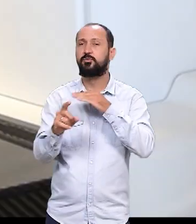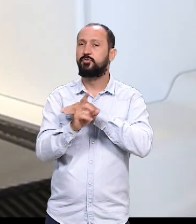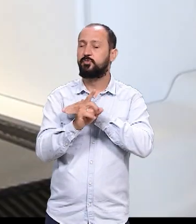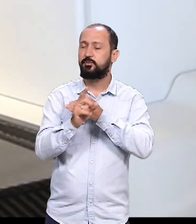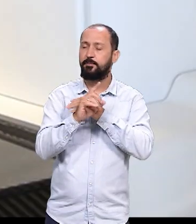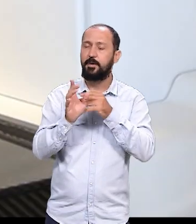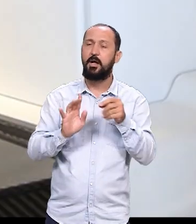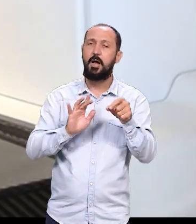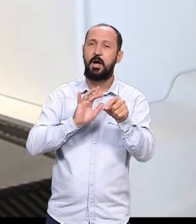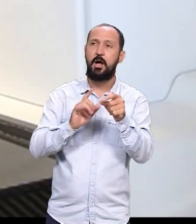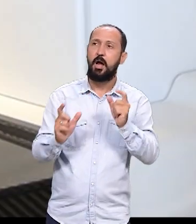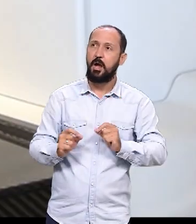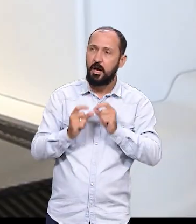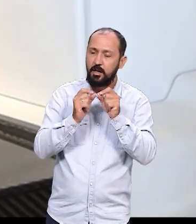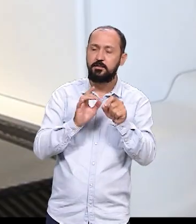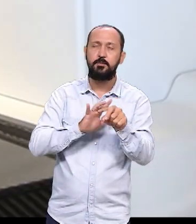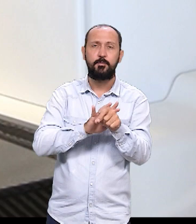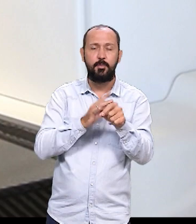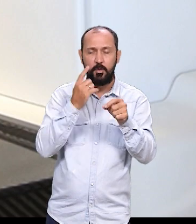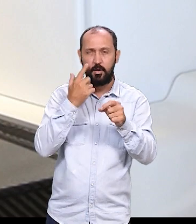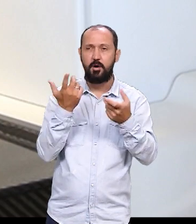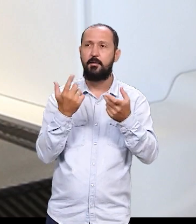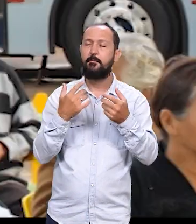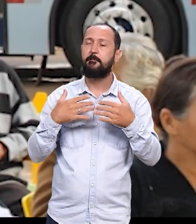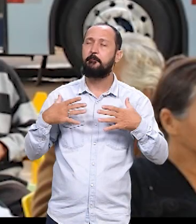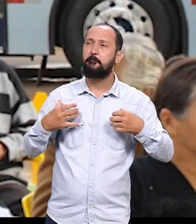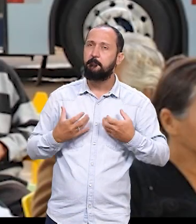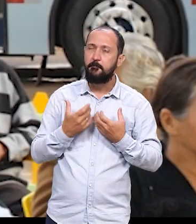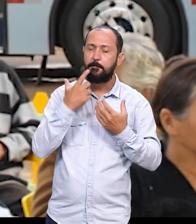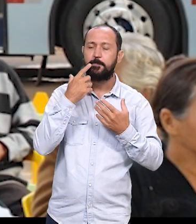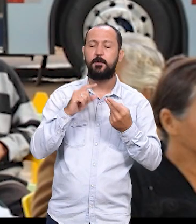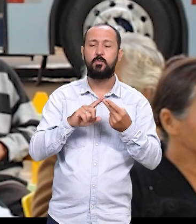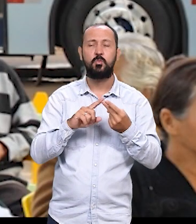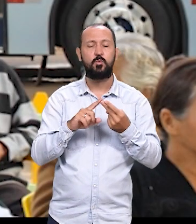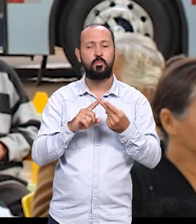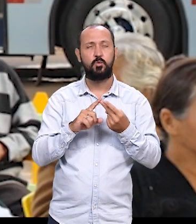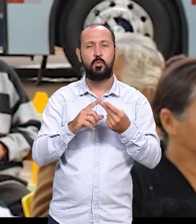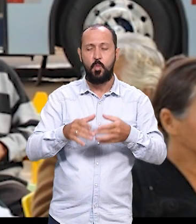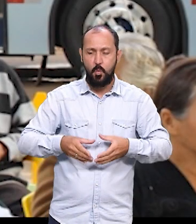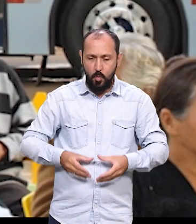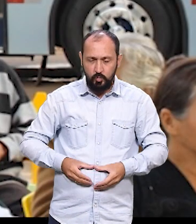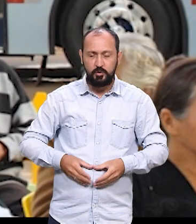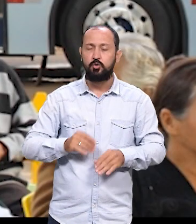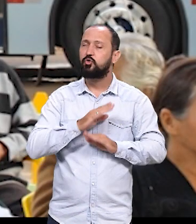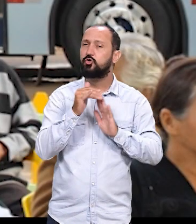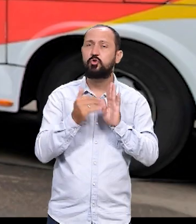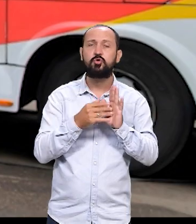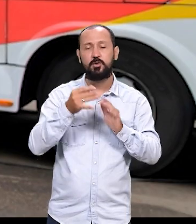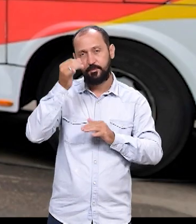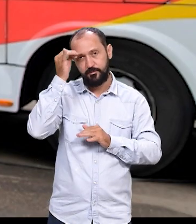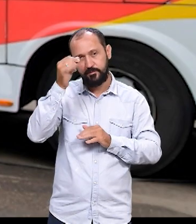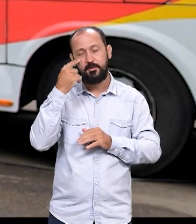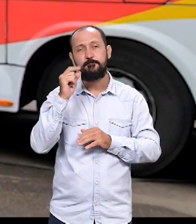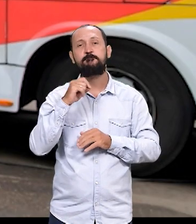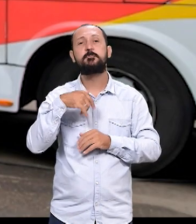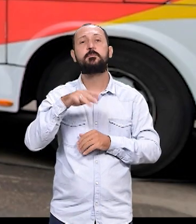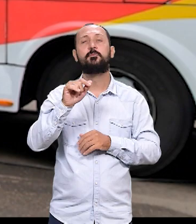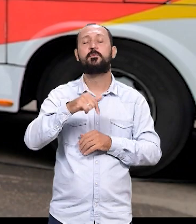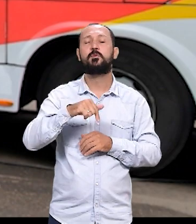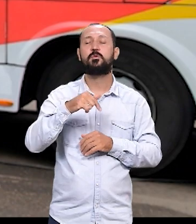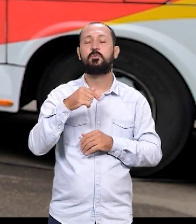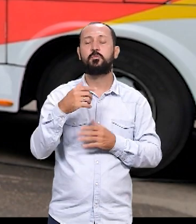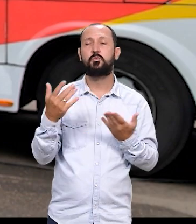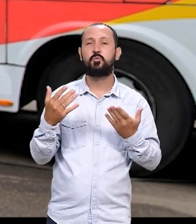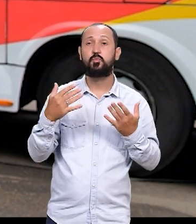atendimento para câncer de próstata câncer de mama câncer de pele câncer de colo de útero tudo paraa prevenção é a maior unidade são as